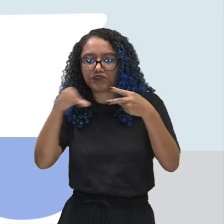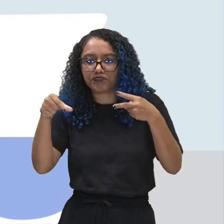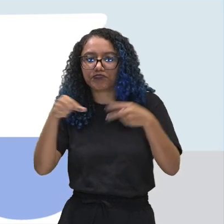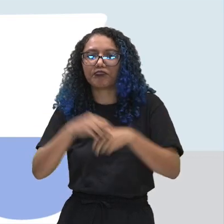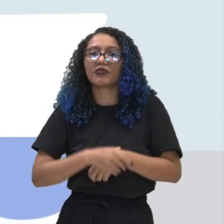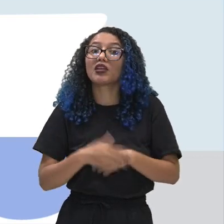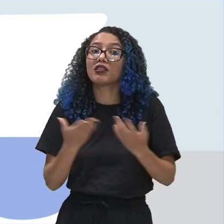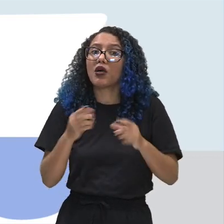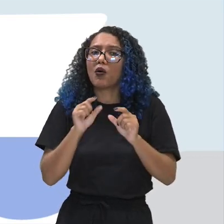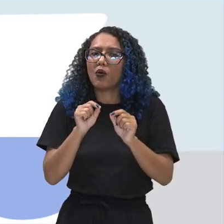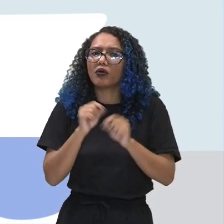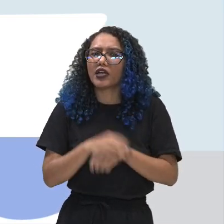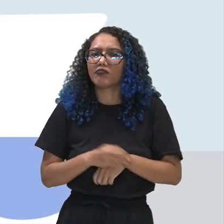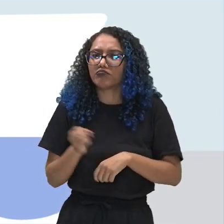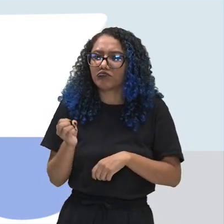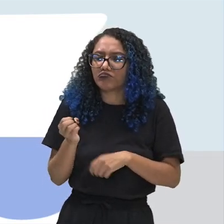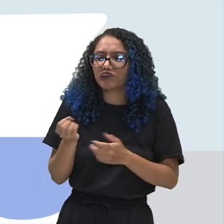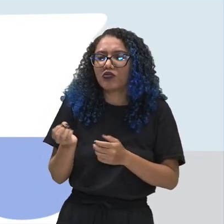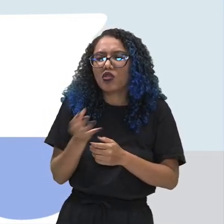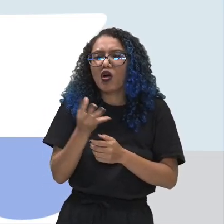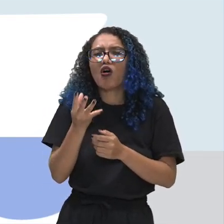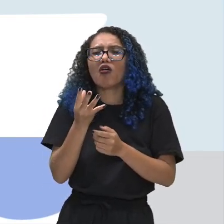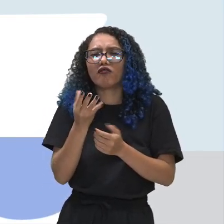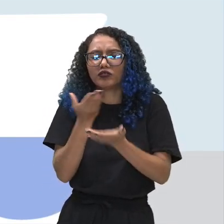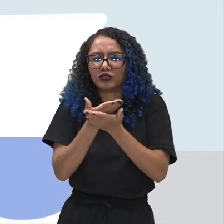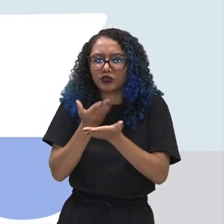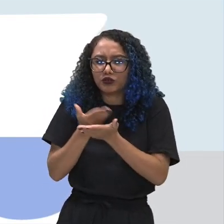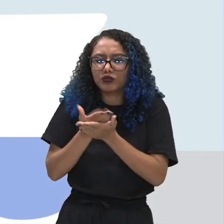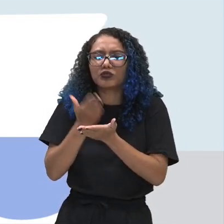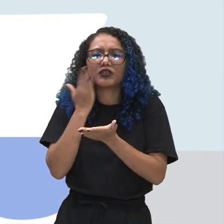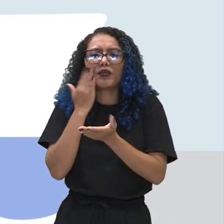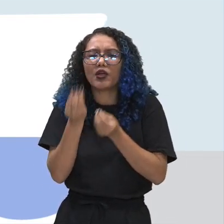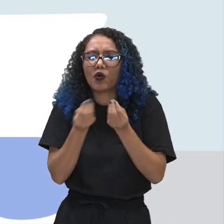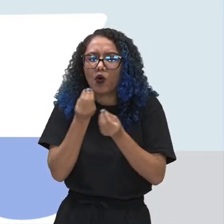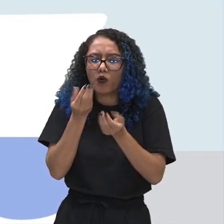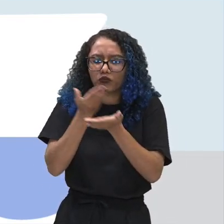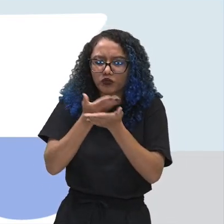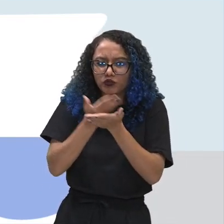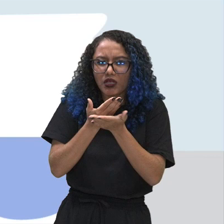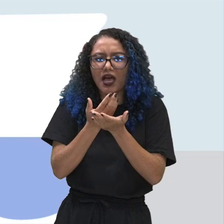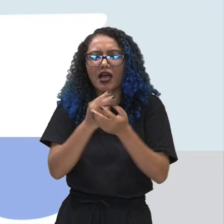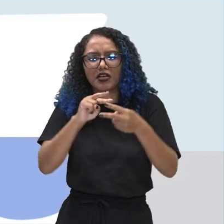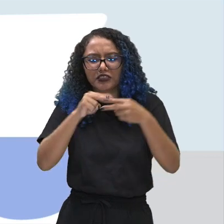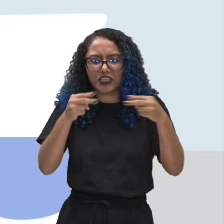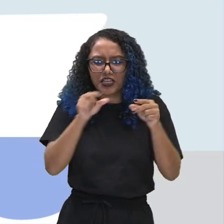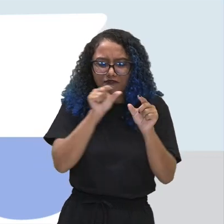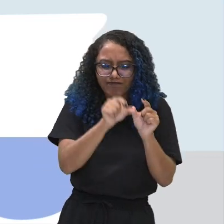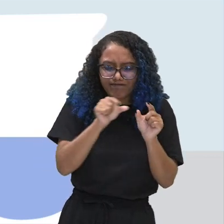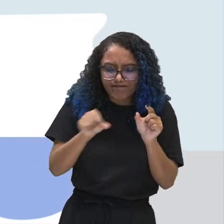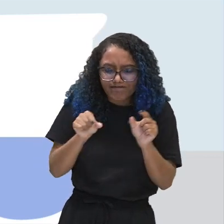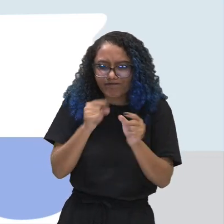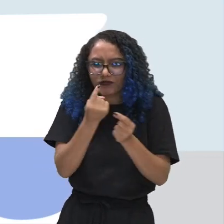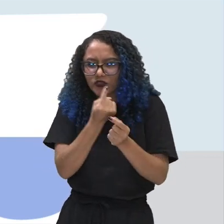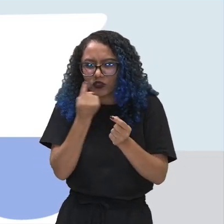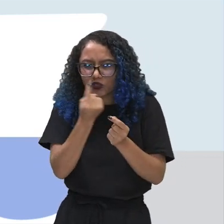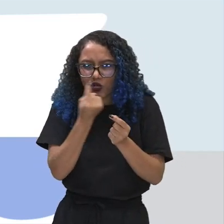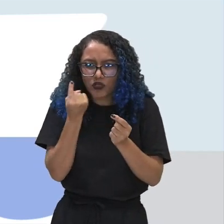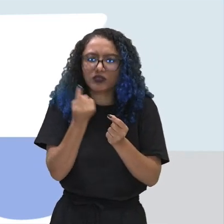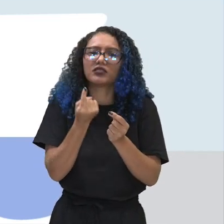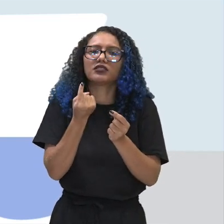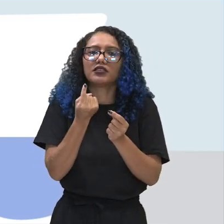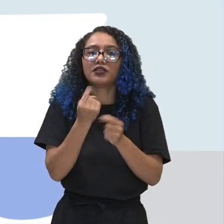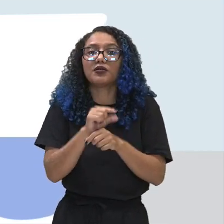horizontes, tornando possível isolar e estudar genes individuais, lançando as bases para a era moderna